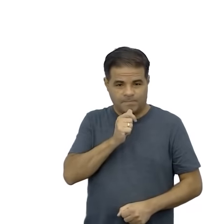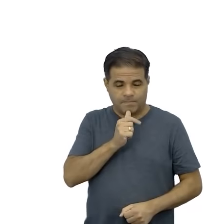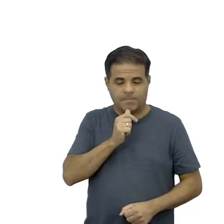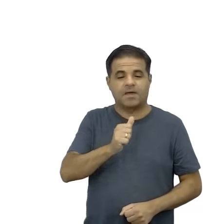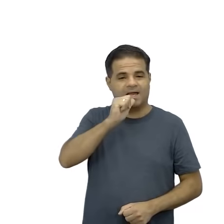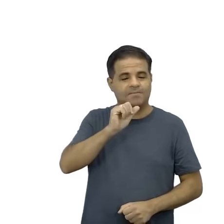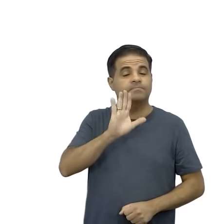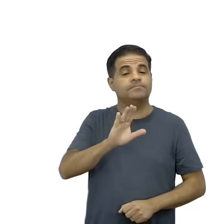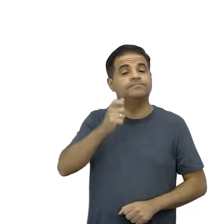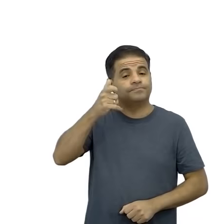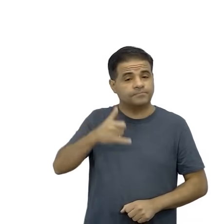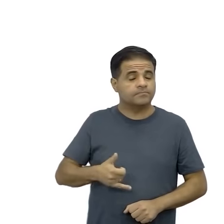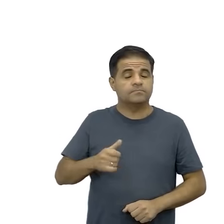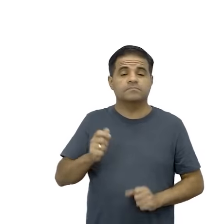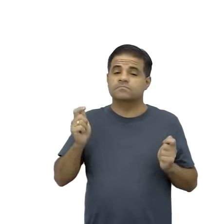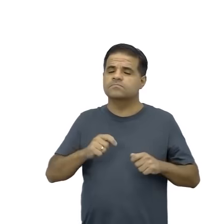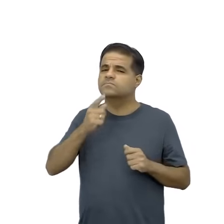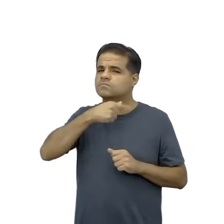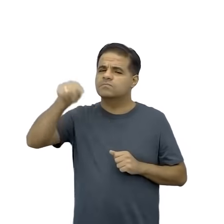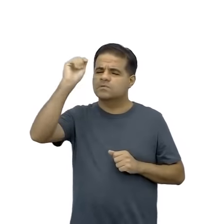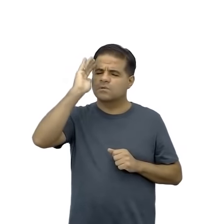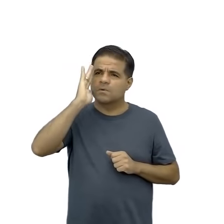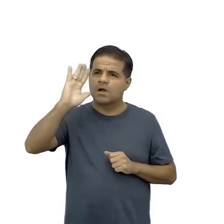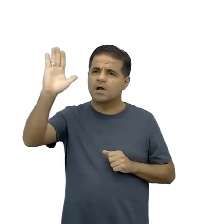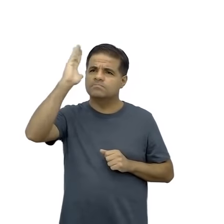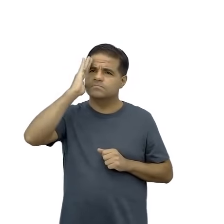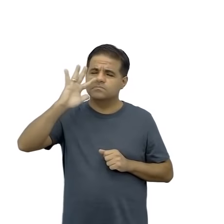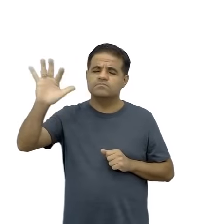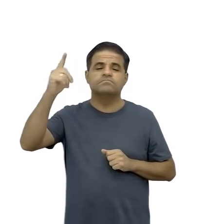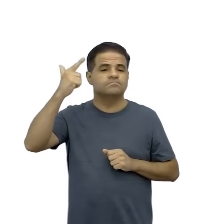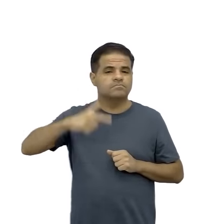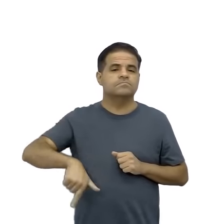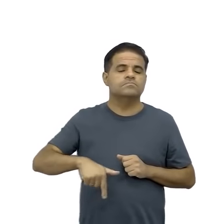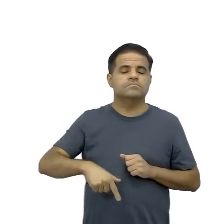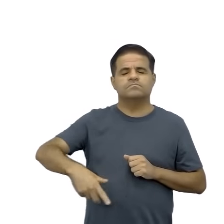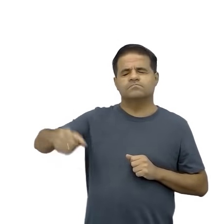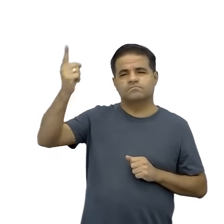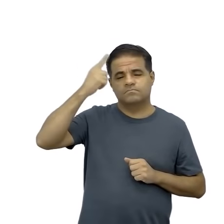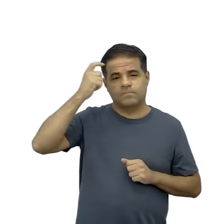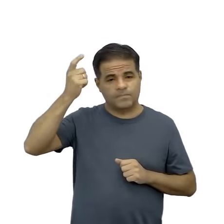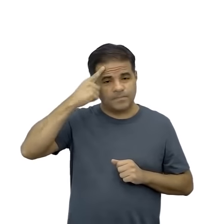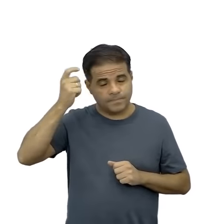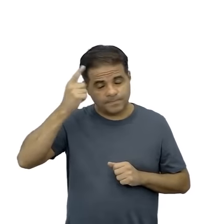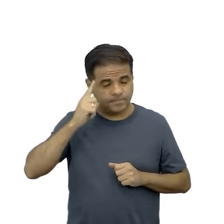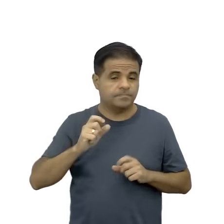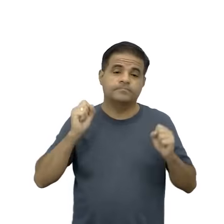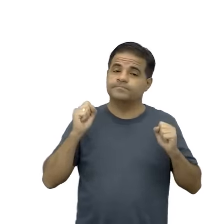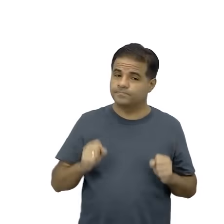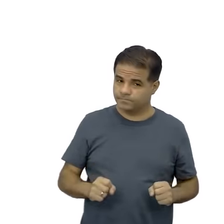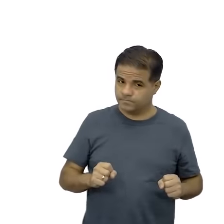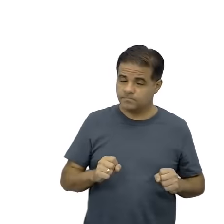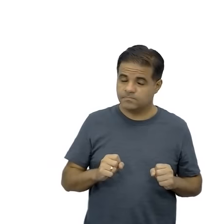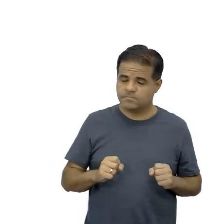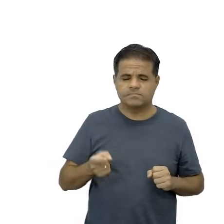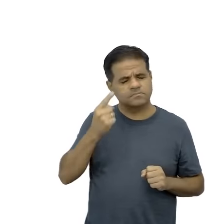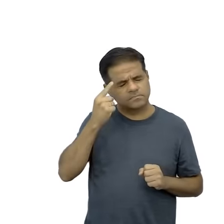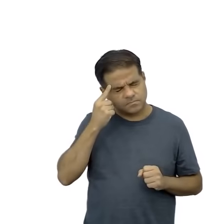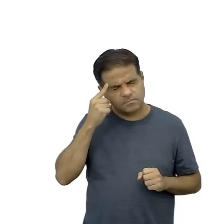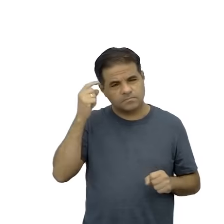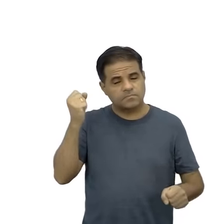Então, basicamente, nós podemos imaginar que a resposta seria reforçar uma ideia. E também posso imaginar que eu